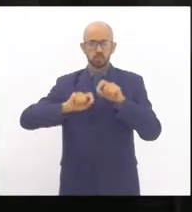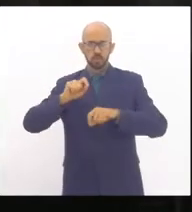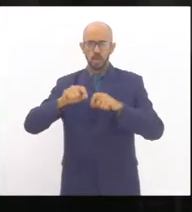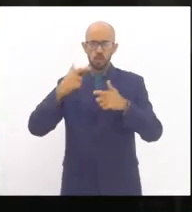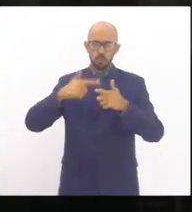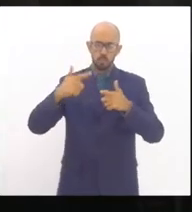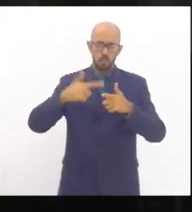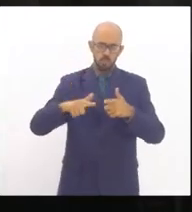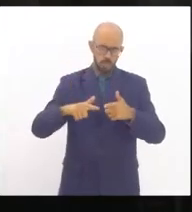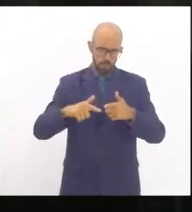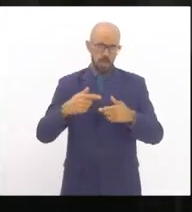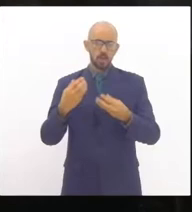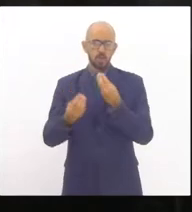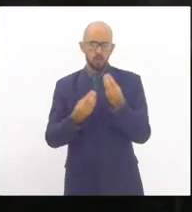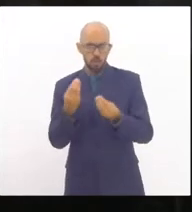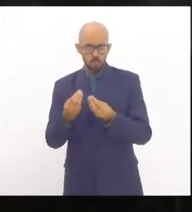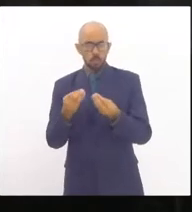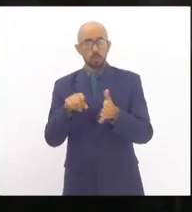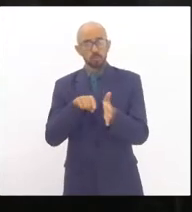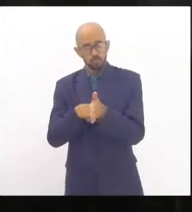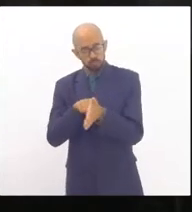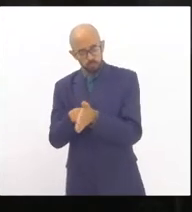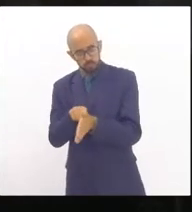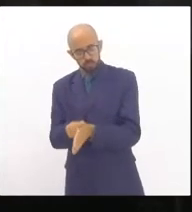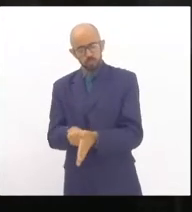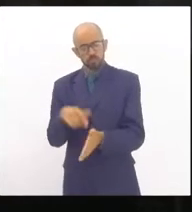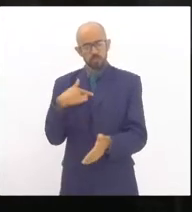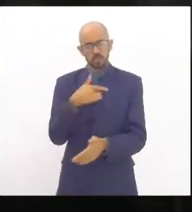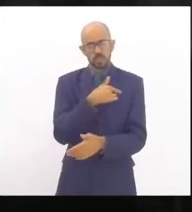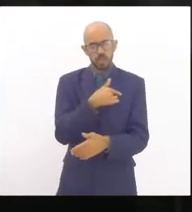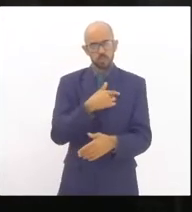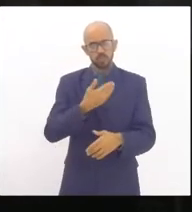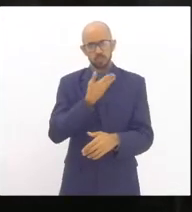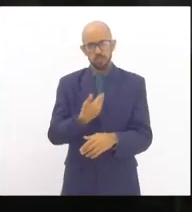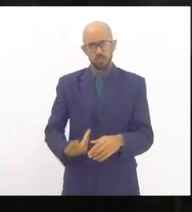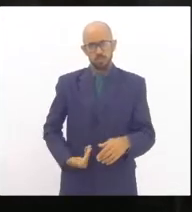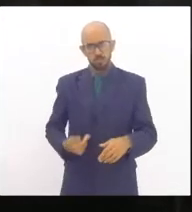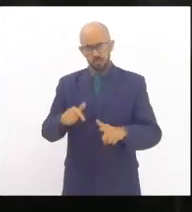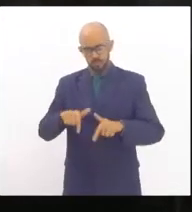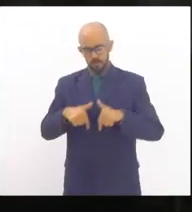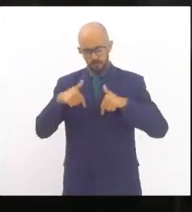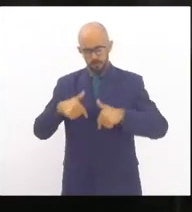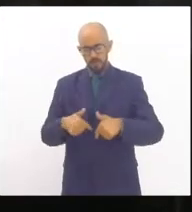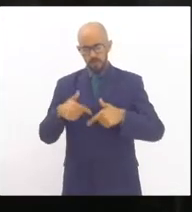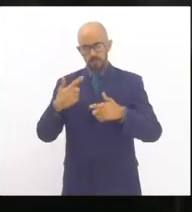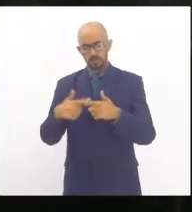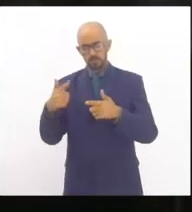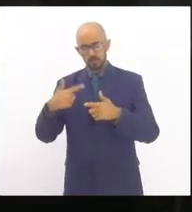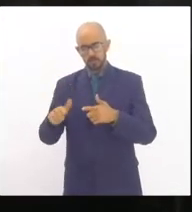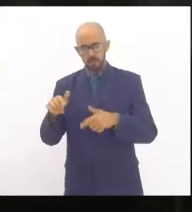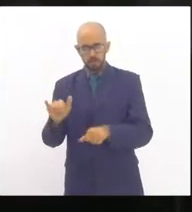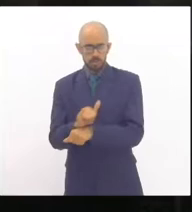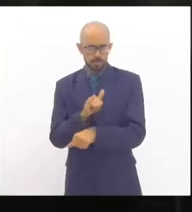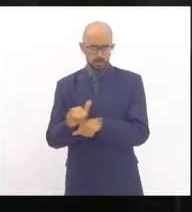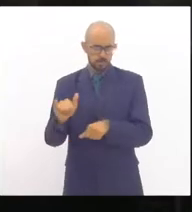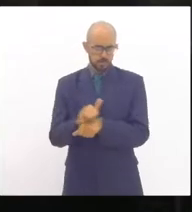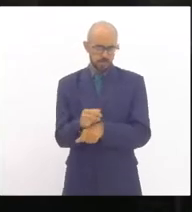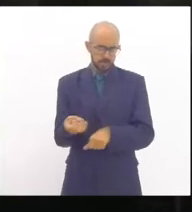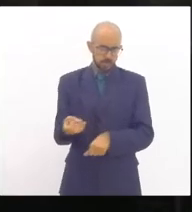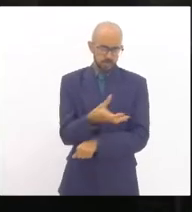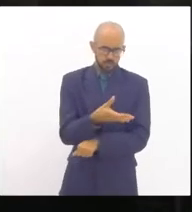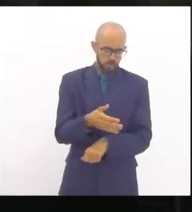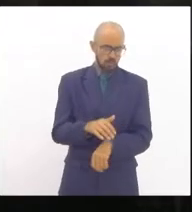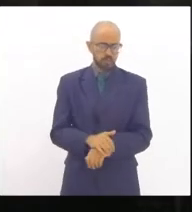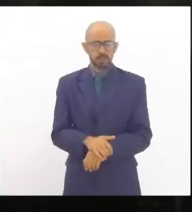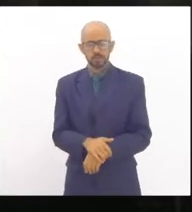buscar um diagnóstico na saúde pública paga enfrentado esse problema e buscar novas estratégias né